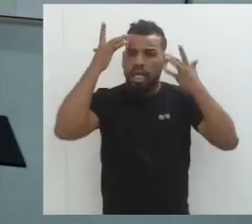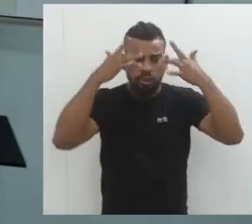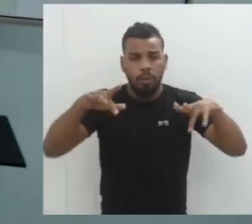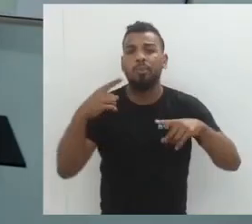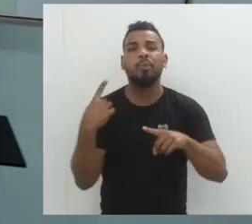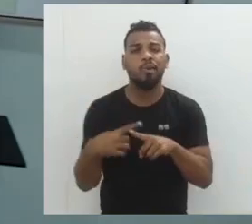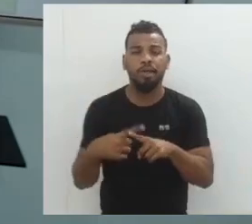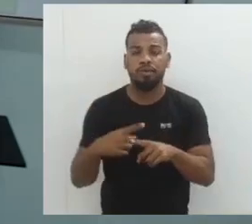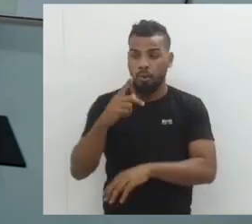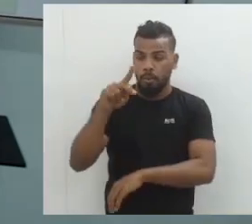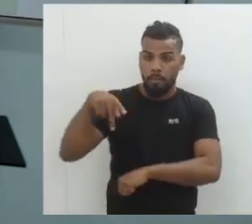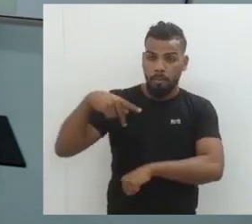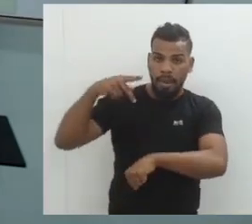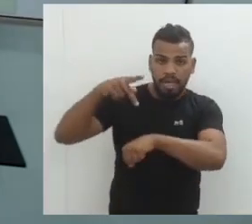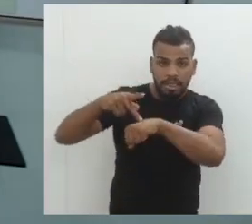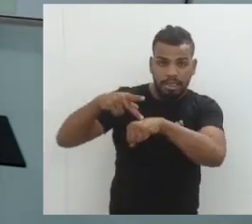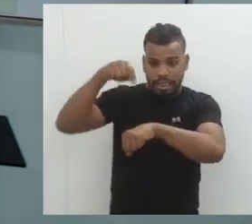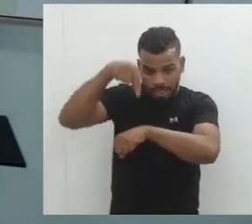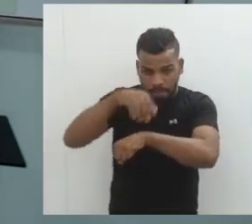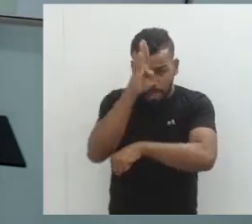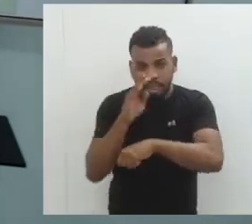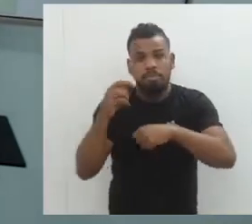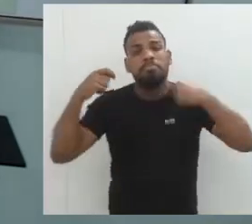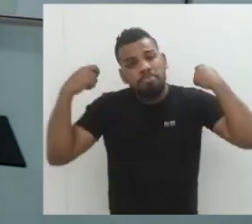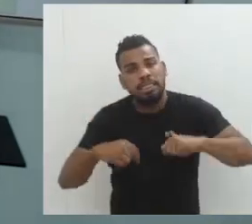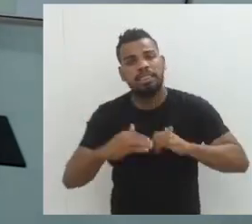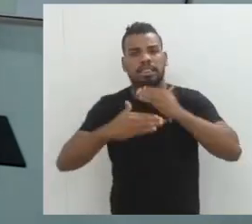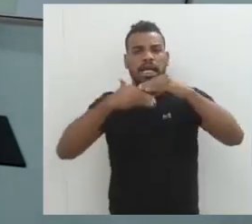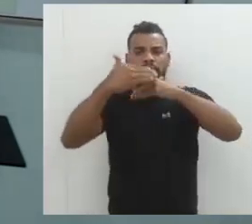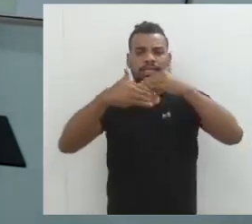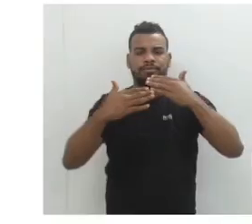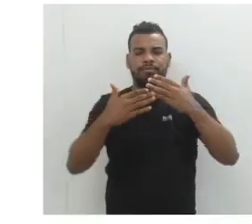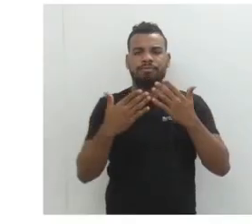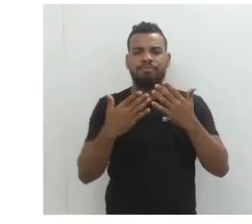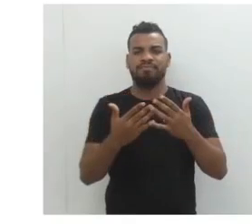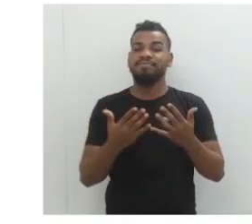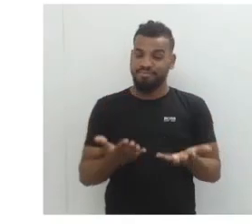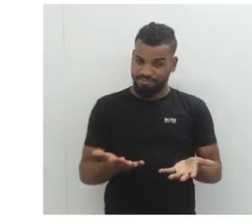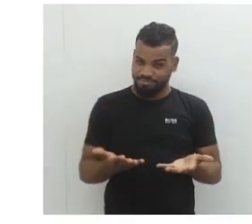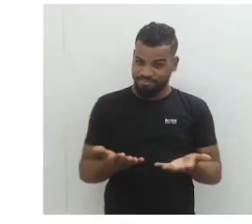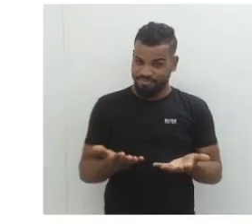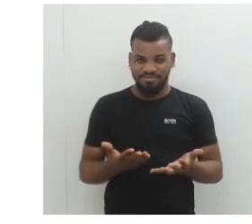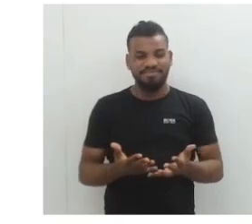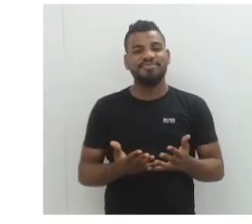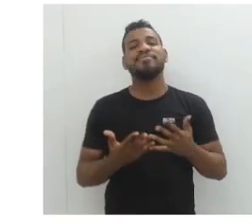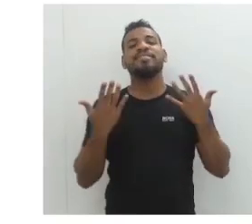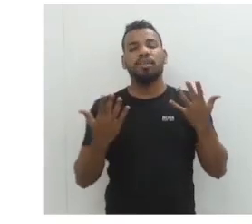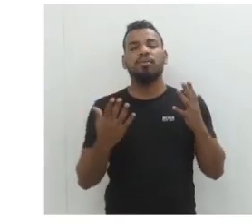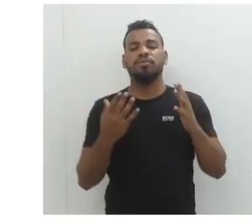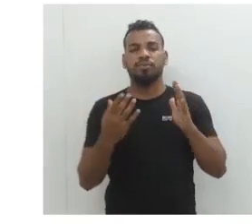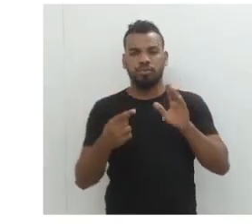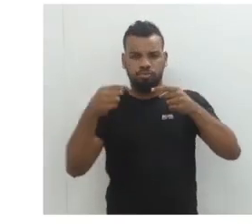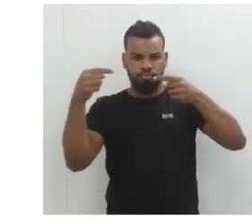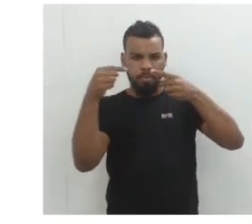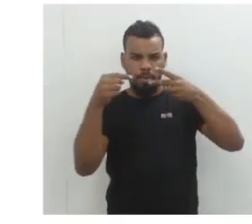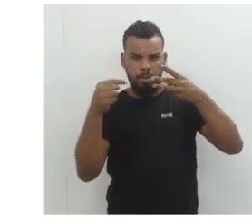porque o país precisava avançar, não é? Então, podemos destacar dentre